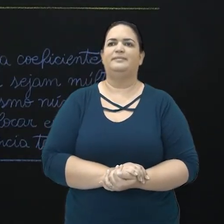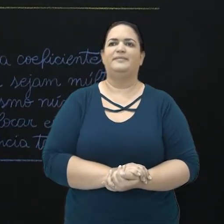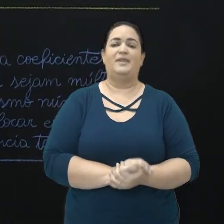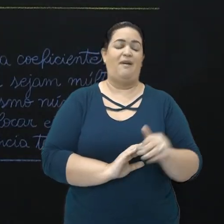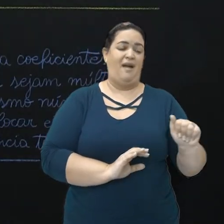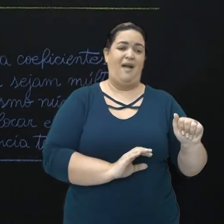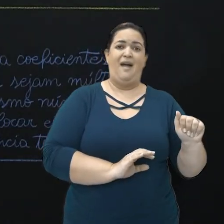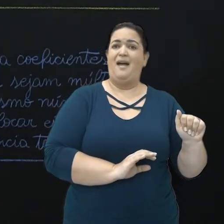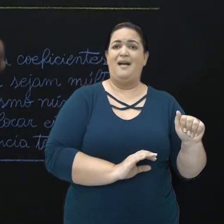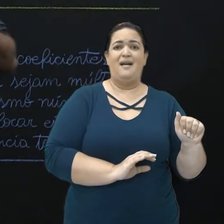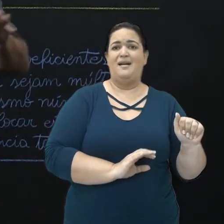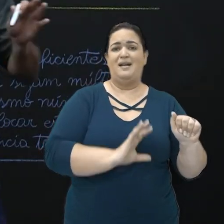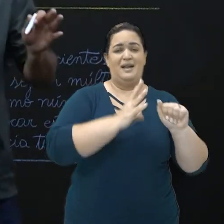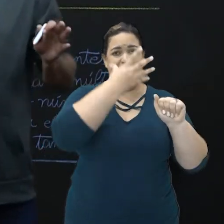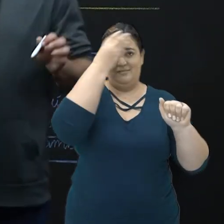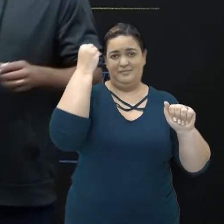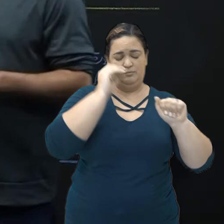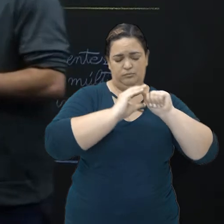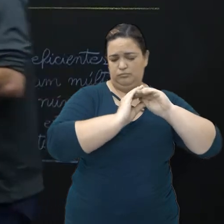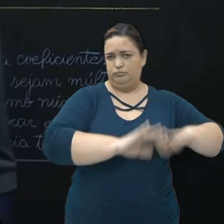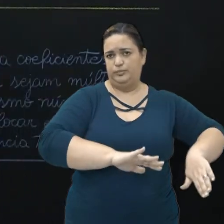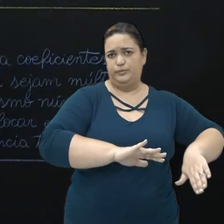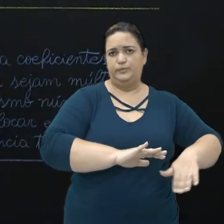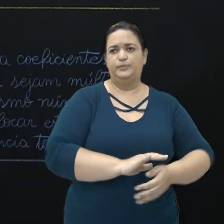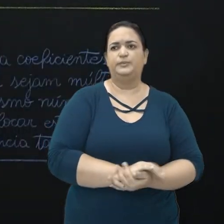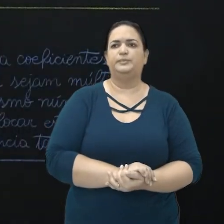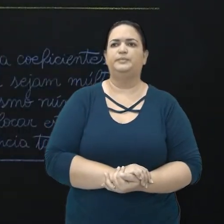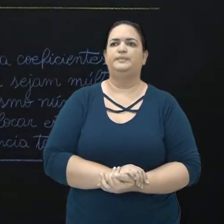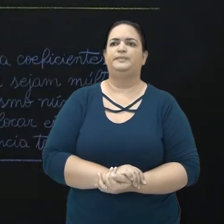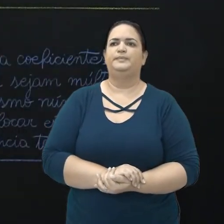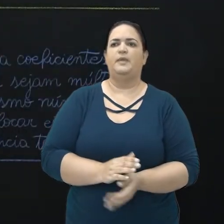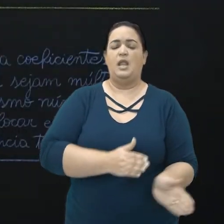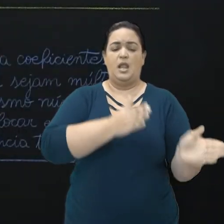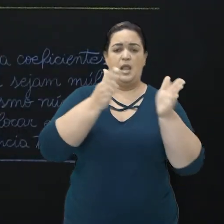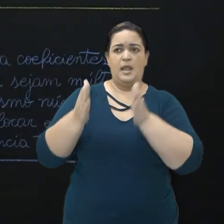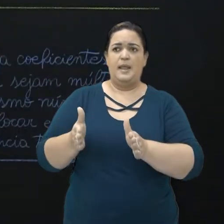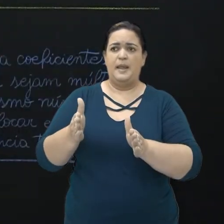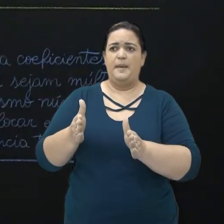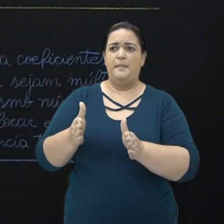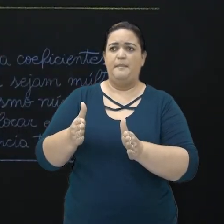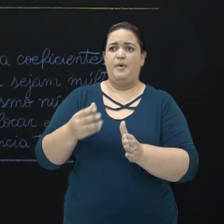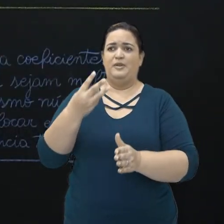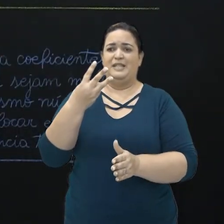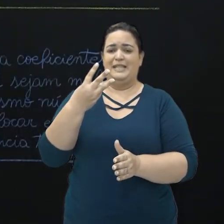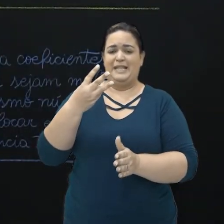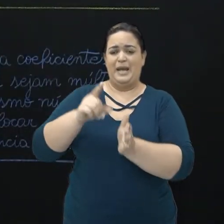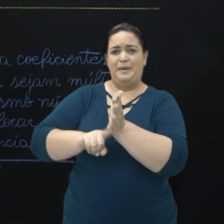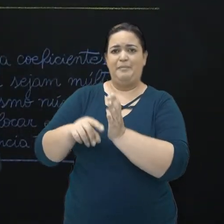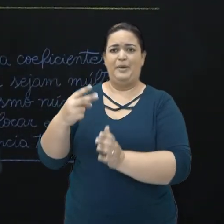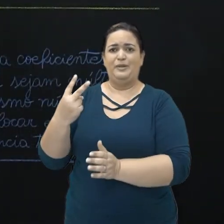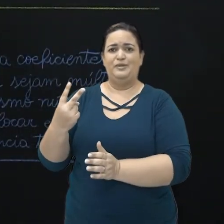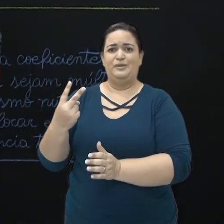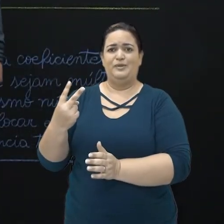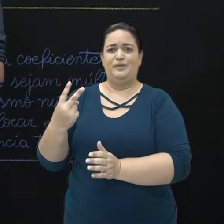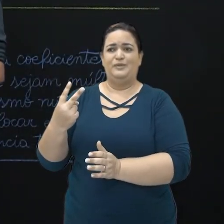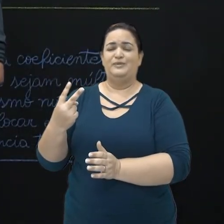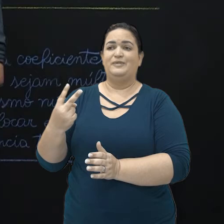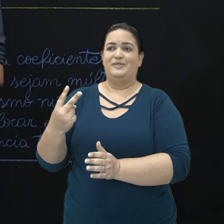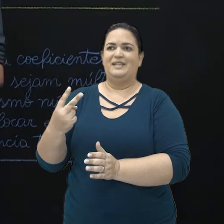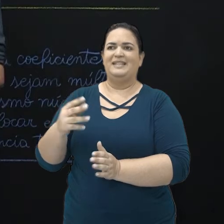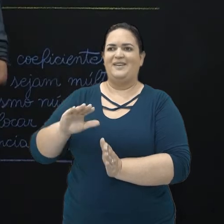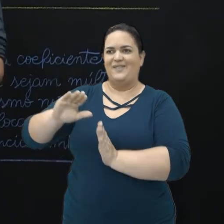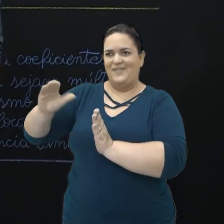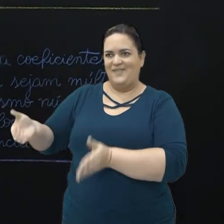A desse primeiro monômio, esqueça. Depois, eu tenho 3 menos 2, o A com expoente